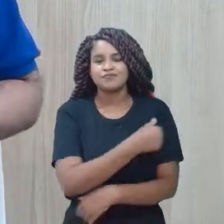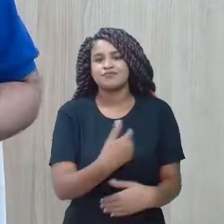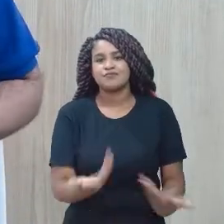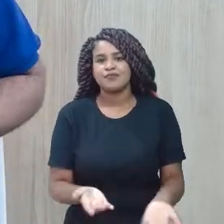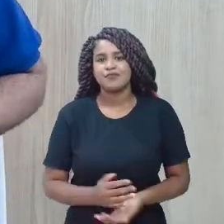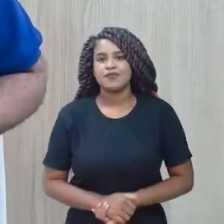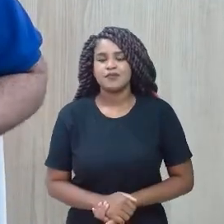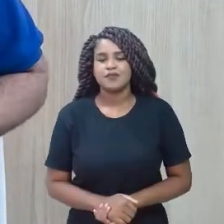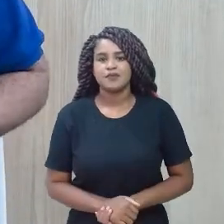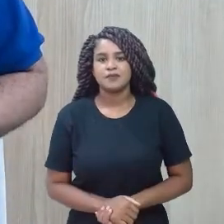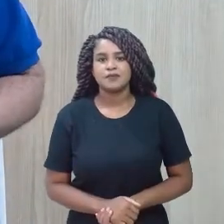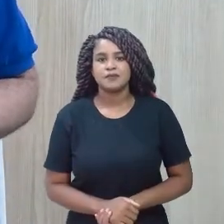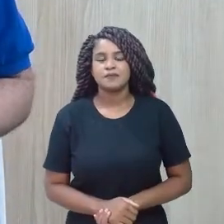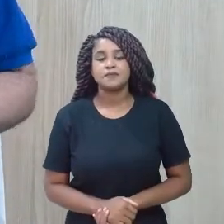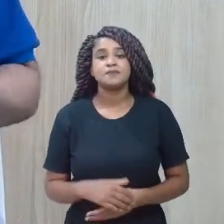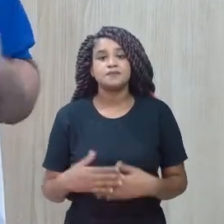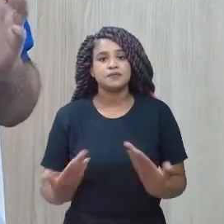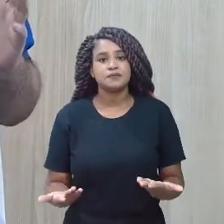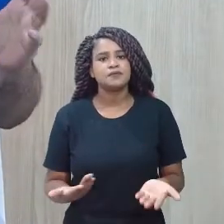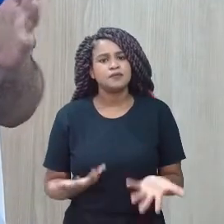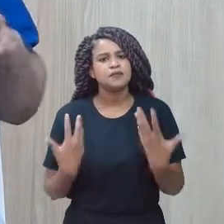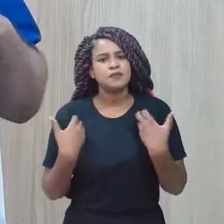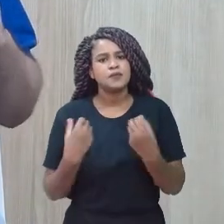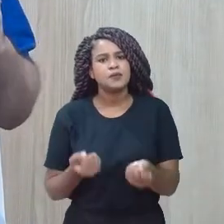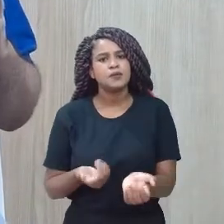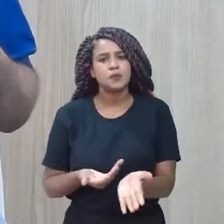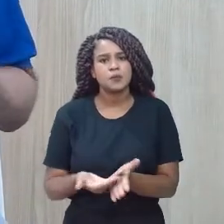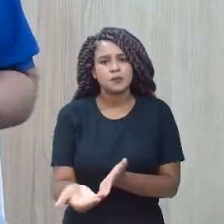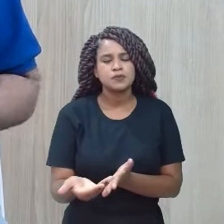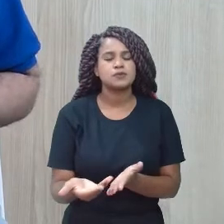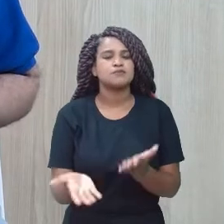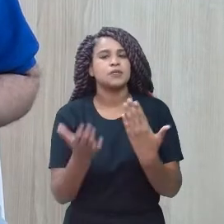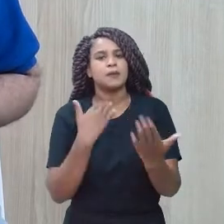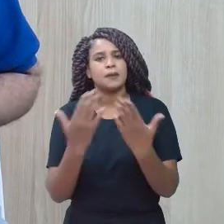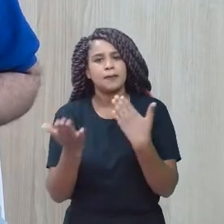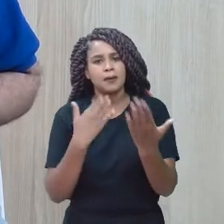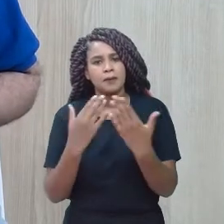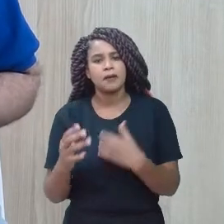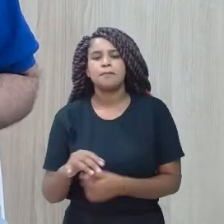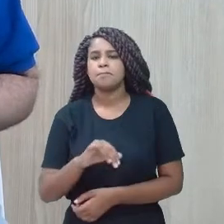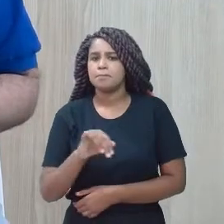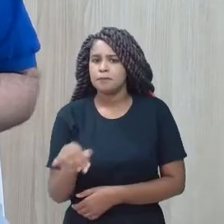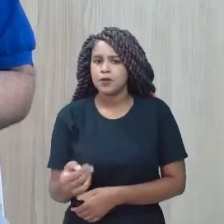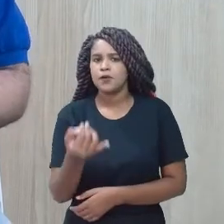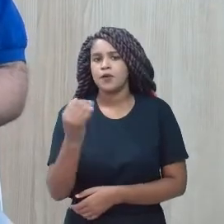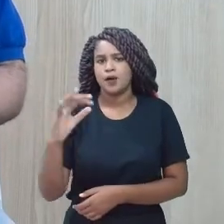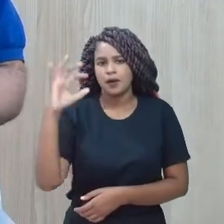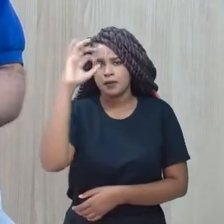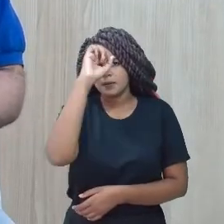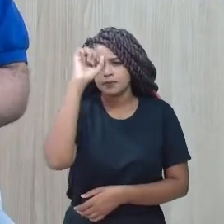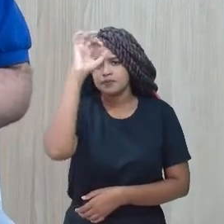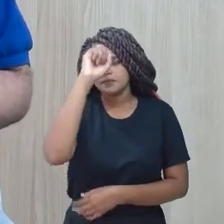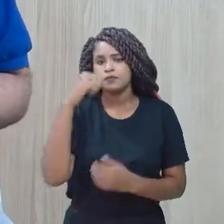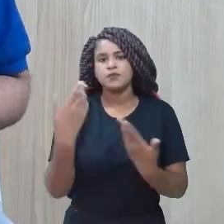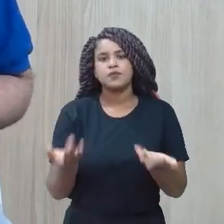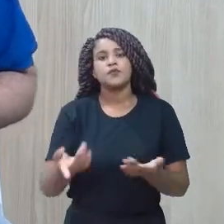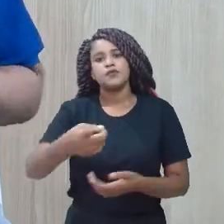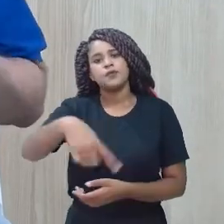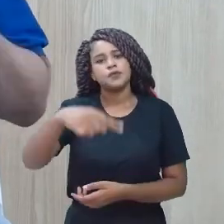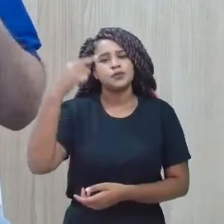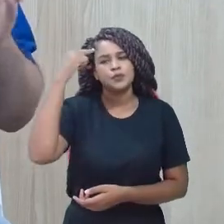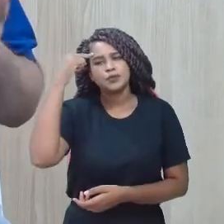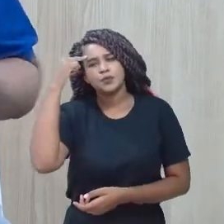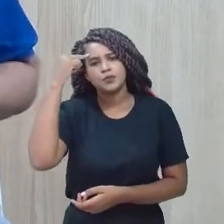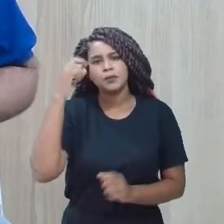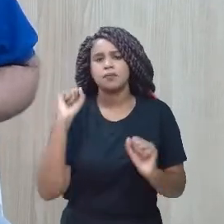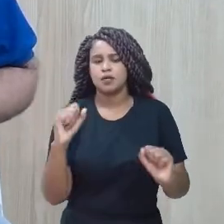aqui as séries. E vamos embora, gente? Fazer esse diálogo bastante proveitoso. Você pode mandar aqui suas dúvidas,